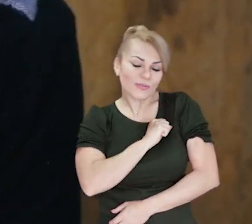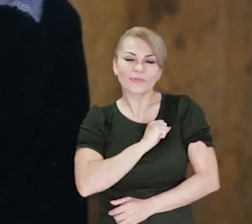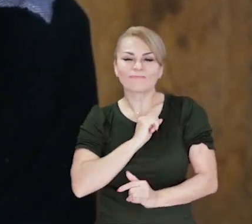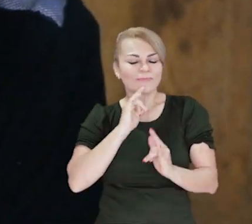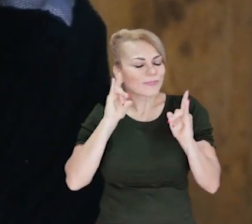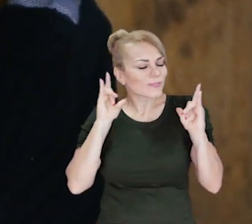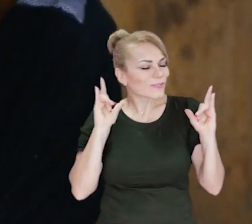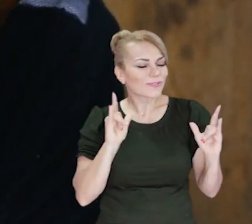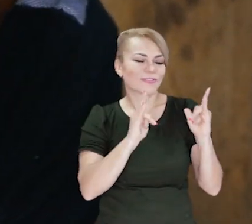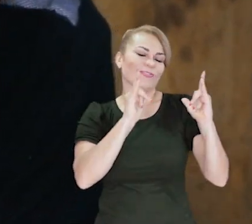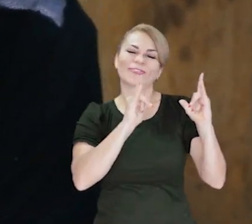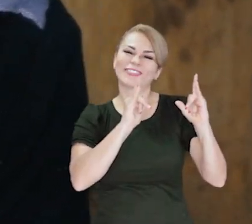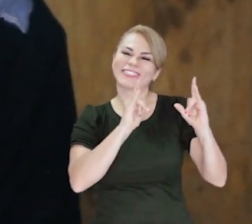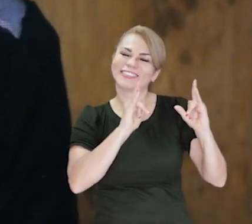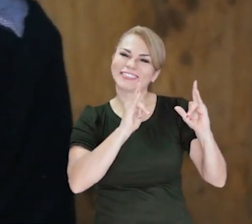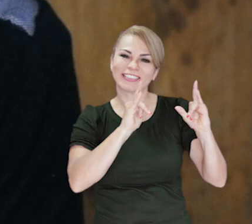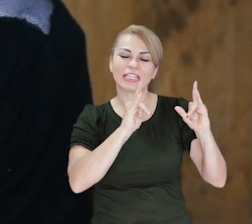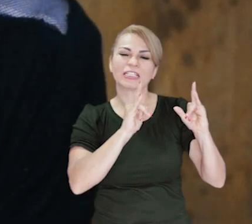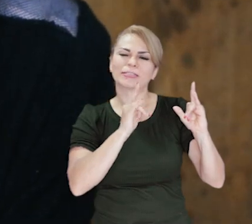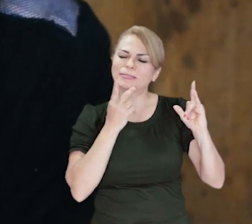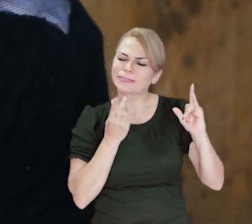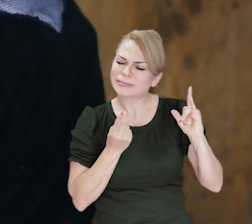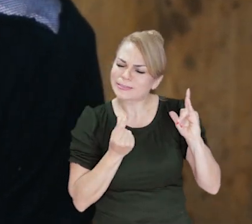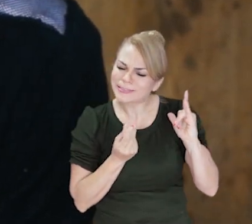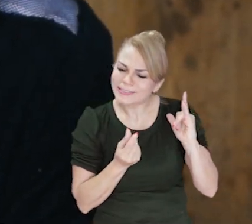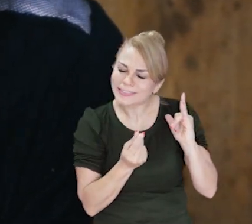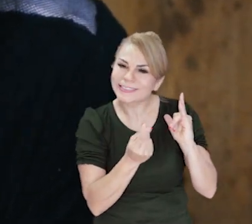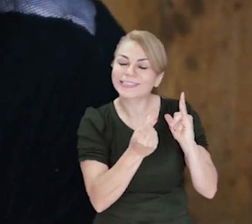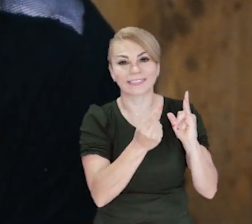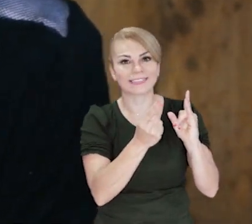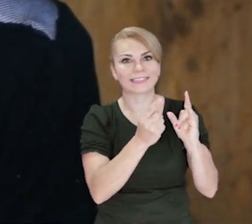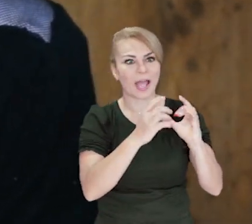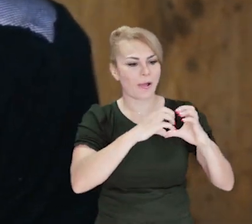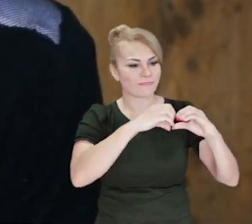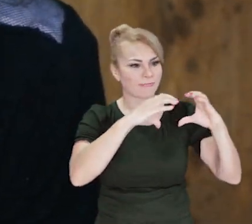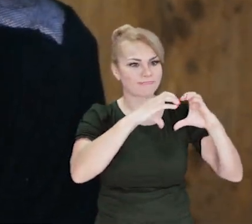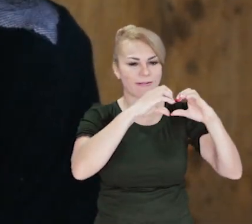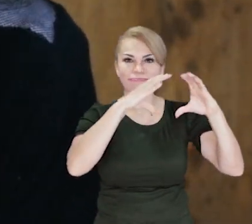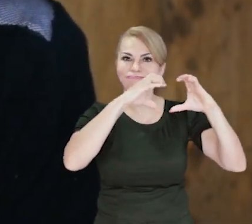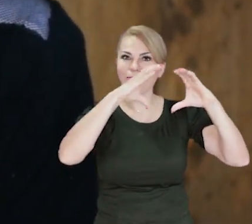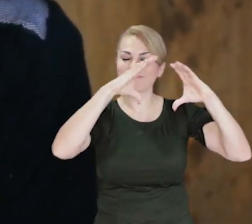a nossa vida é essa, olha. Eu contei para lhe dizer que o amor,